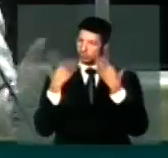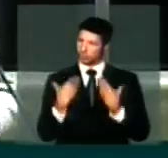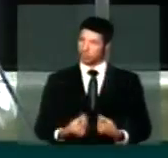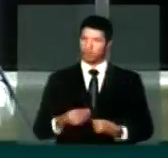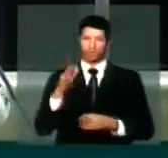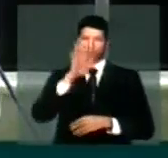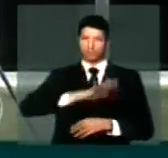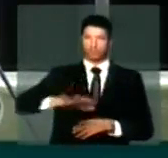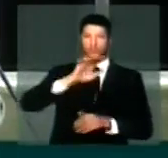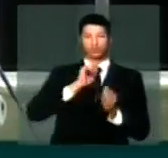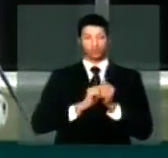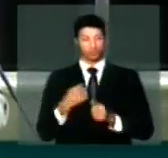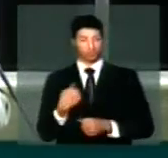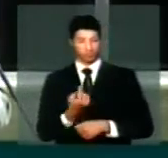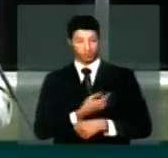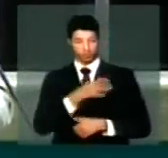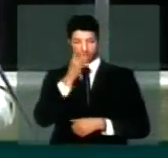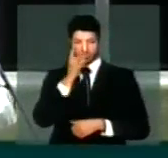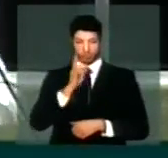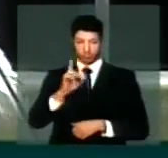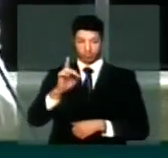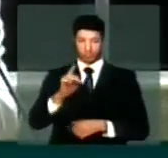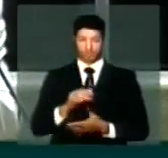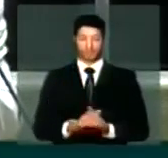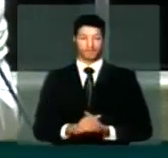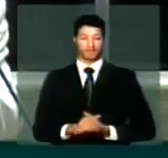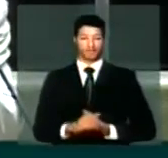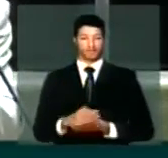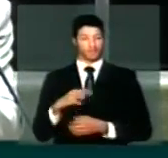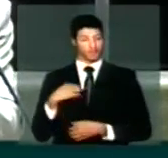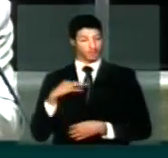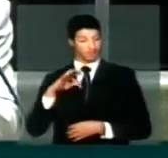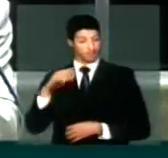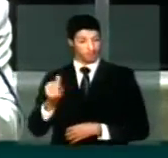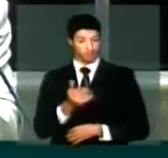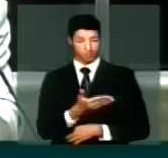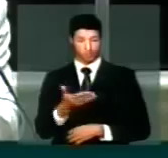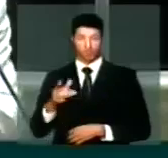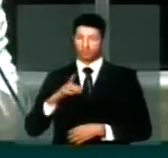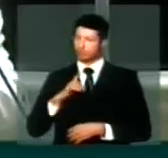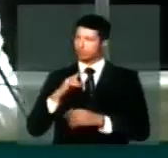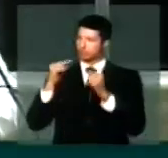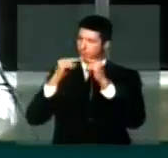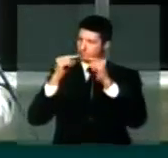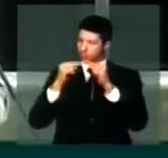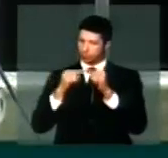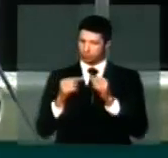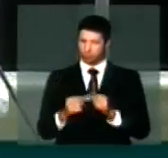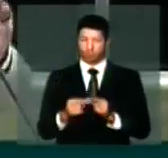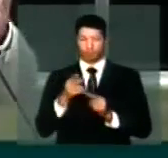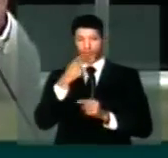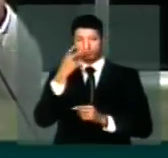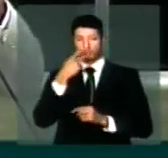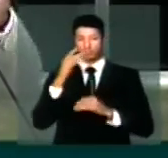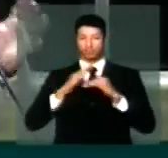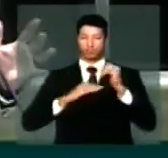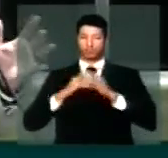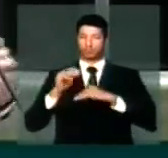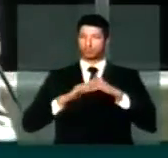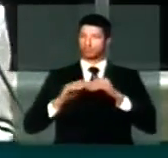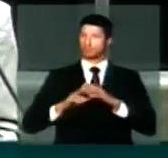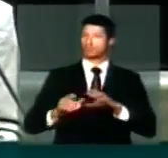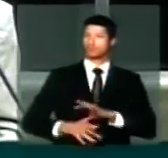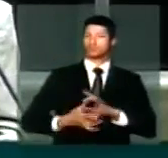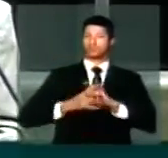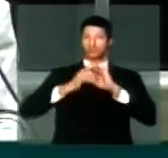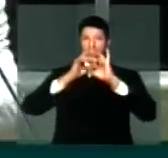coerente com o nosso discurso. Todos nós temos pontos em comum. Falamos, por exemplo, da